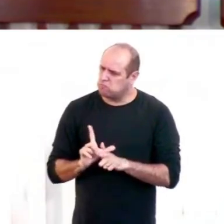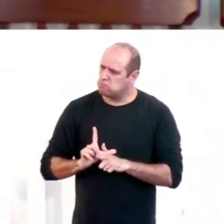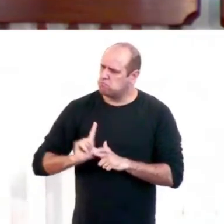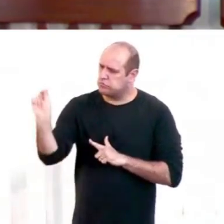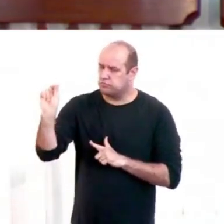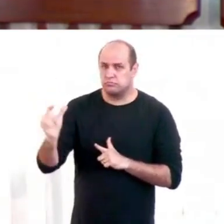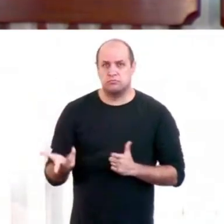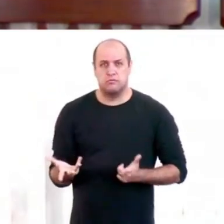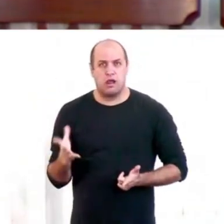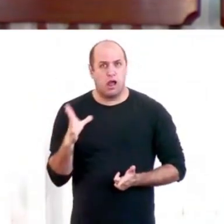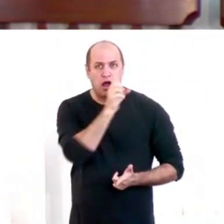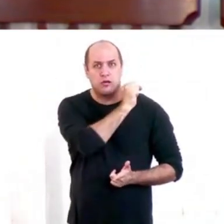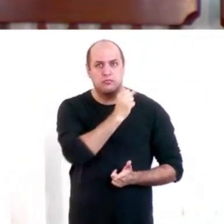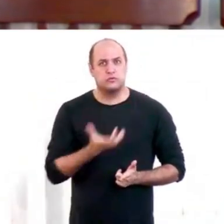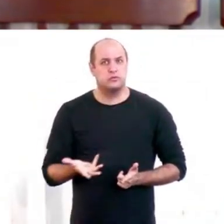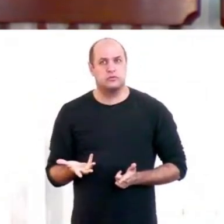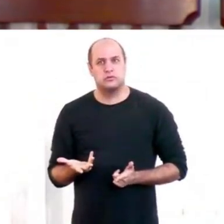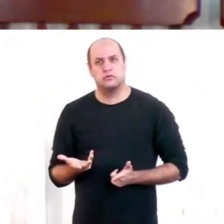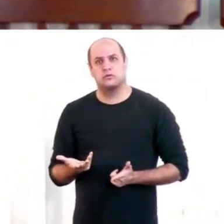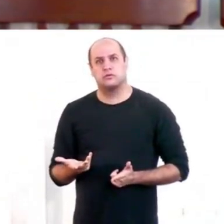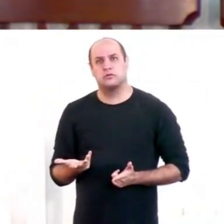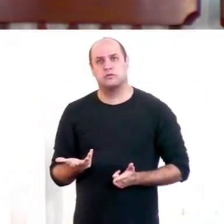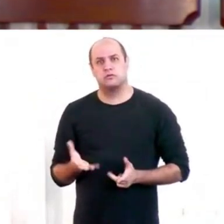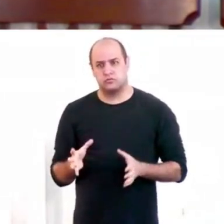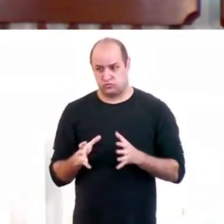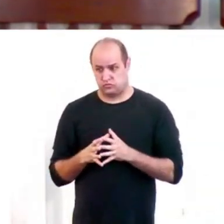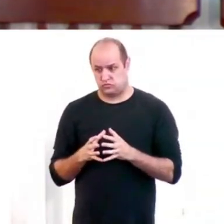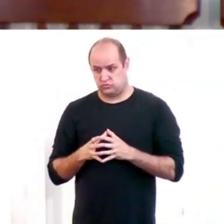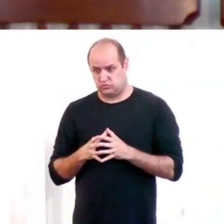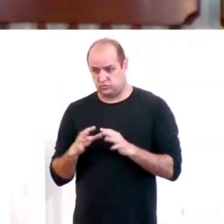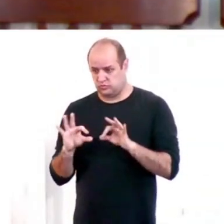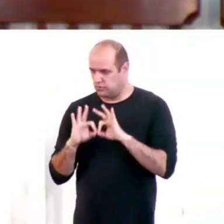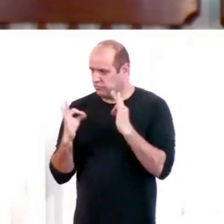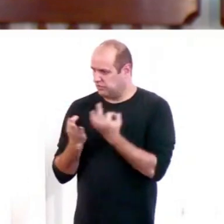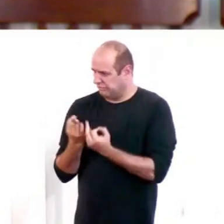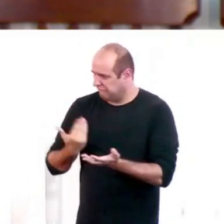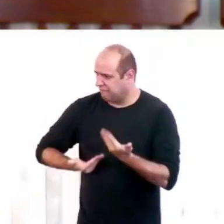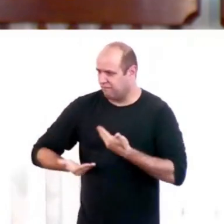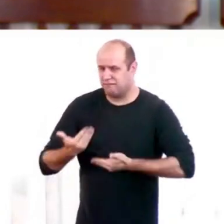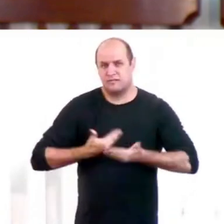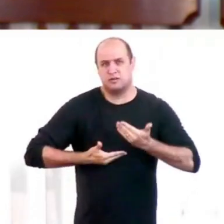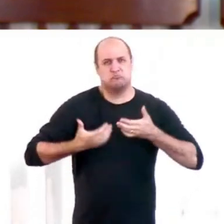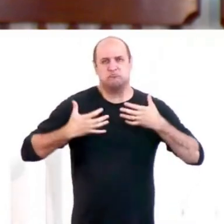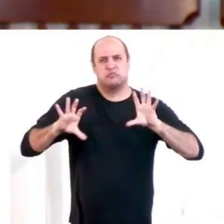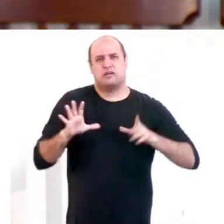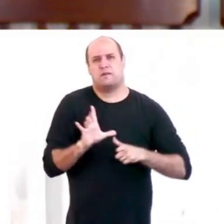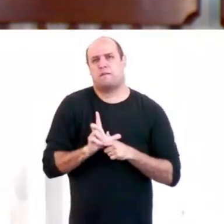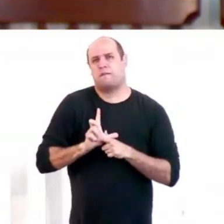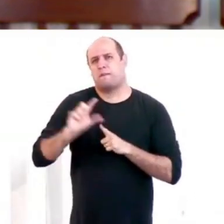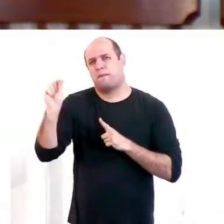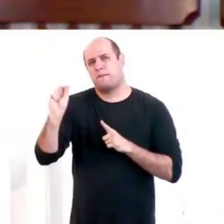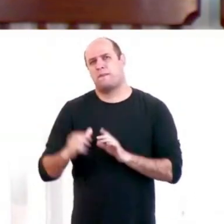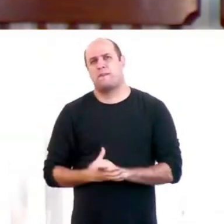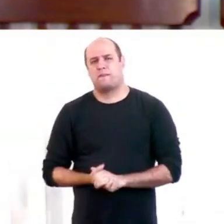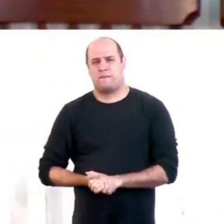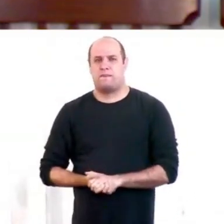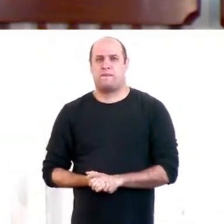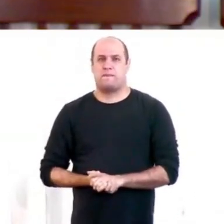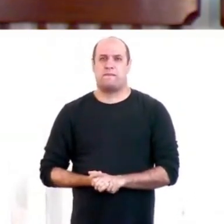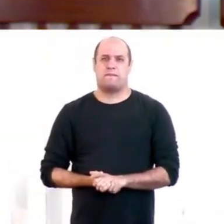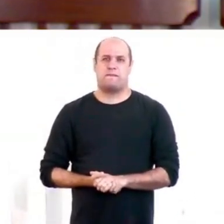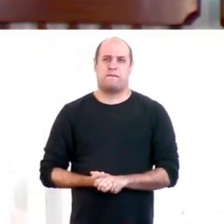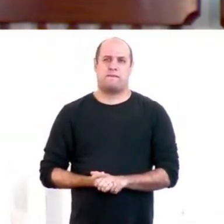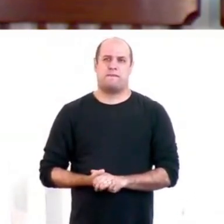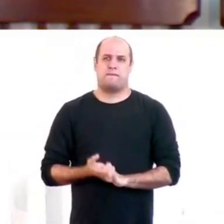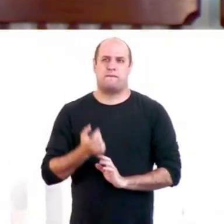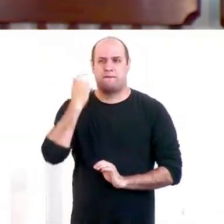rápido, e para a melhor parte de um grupo familiar, ela não quis ficar, que era a comunhão dos irmãos, para não falar o comes e bebes.